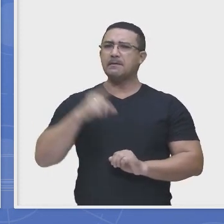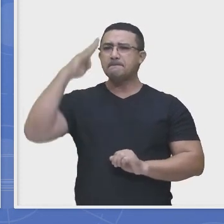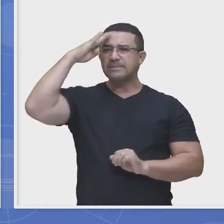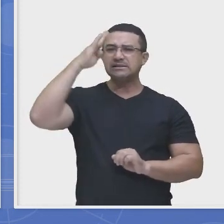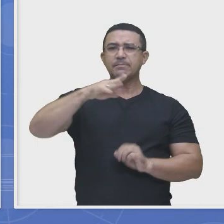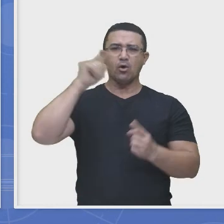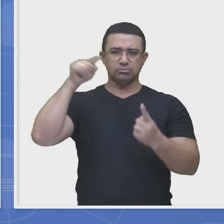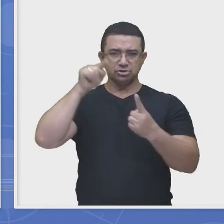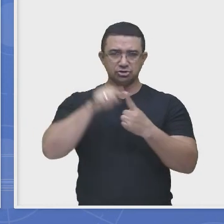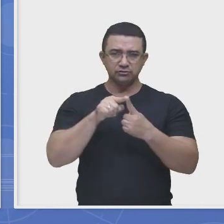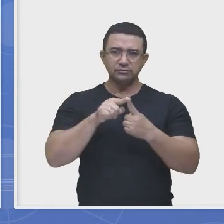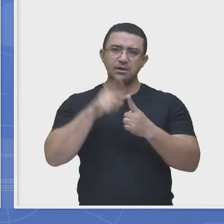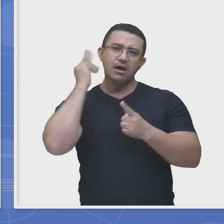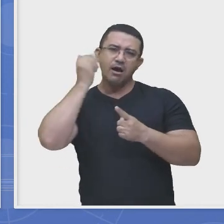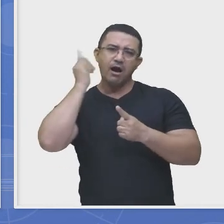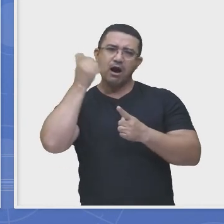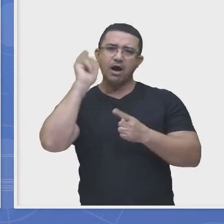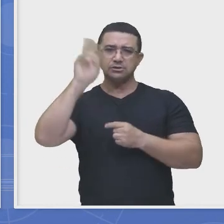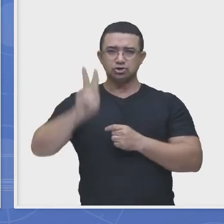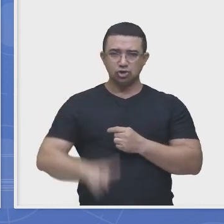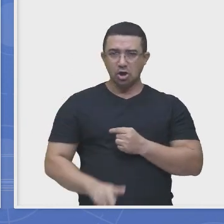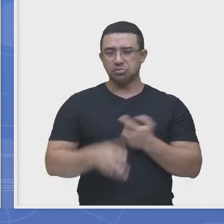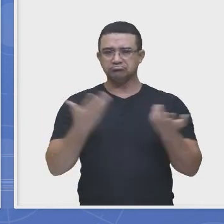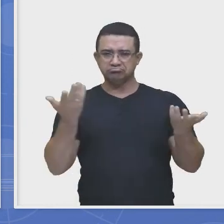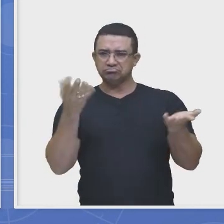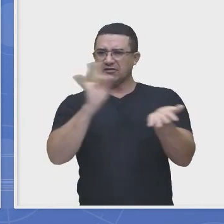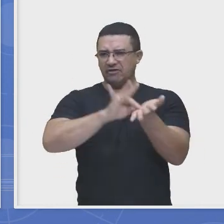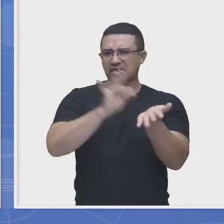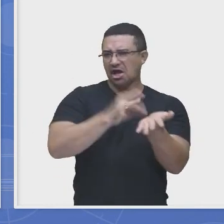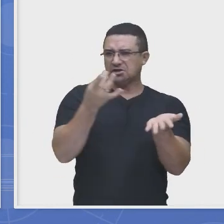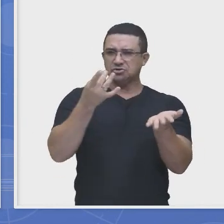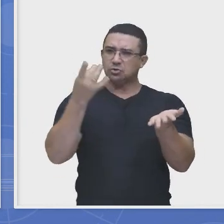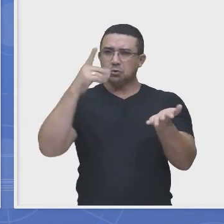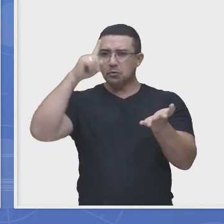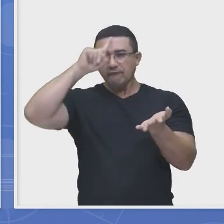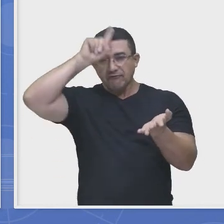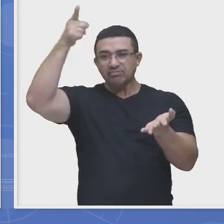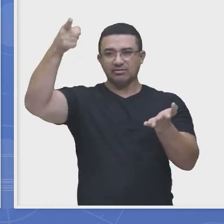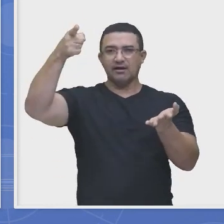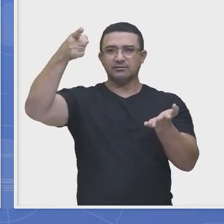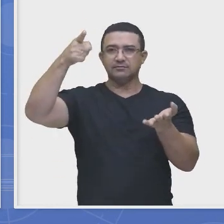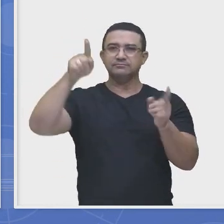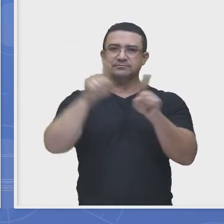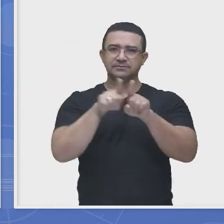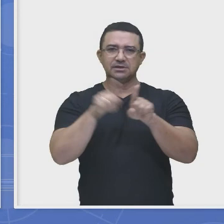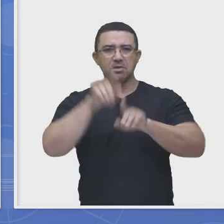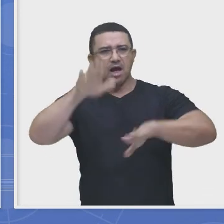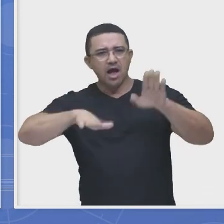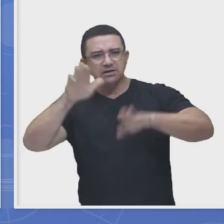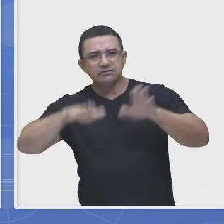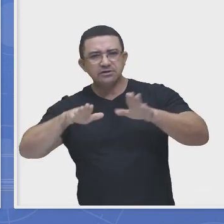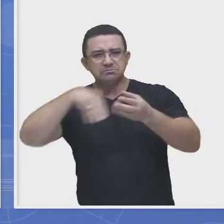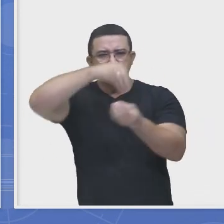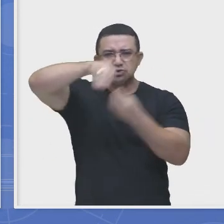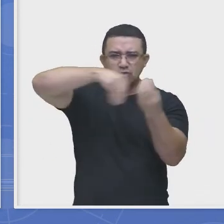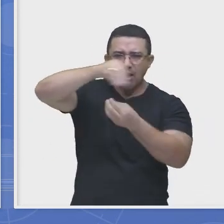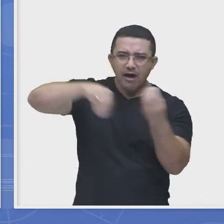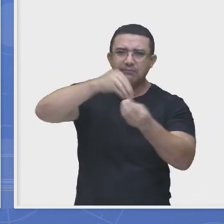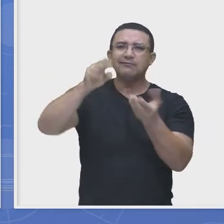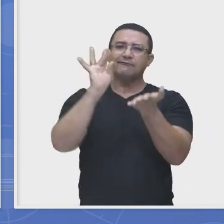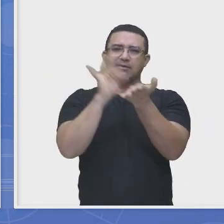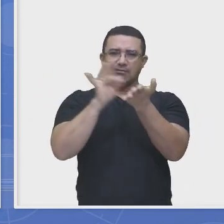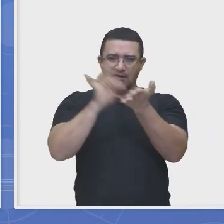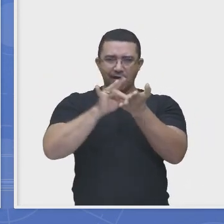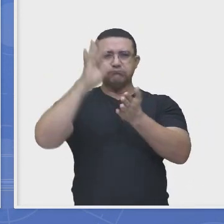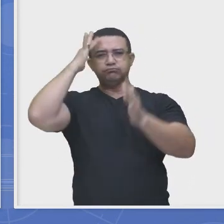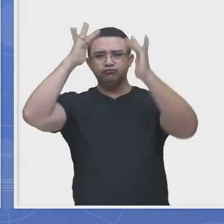principal objetivo contar uma história, seja ela real ou fictícia, e até mesmo mesclando dados reais e imaginários, apresenta uma